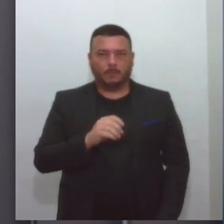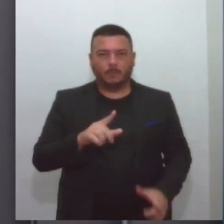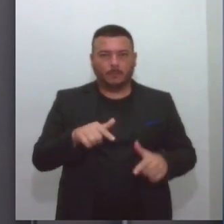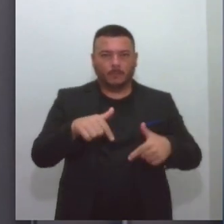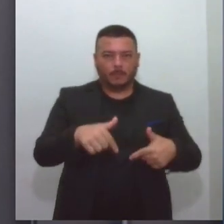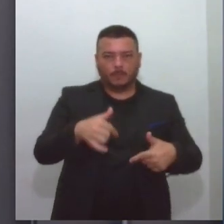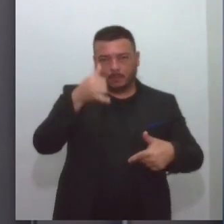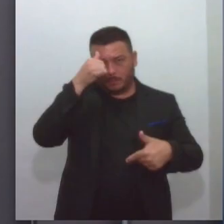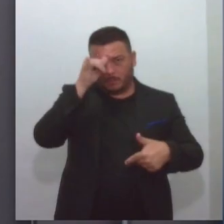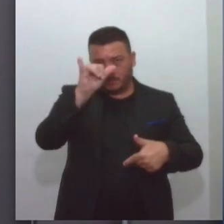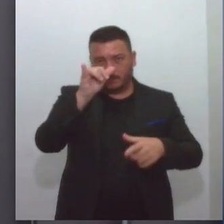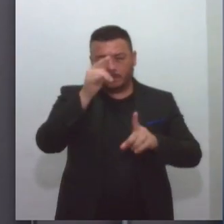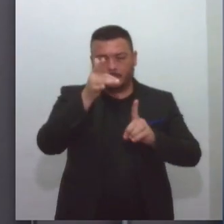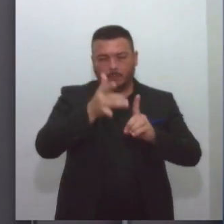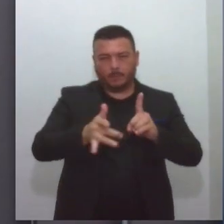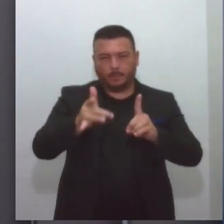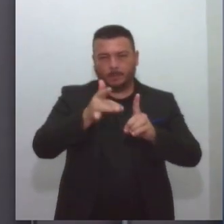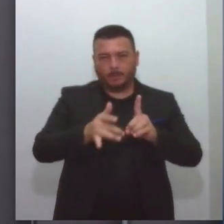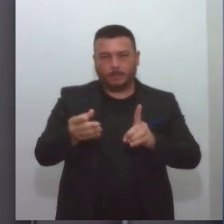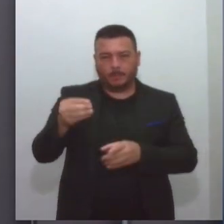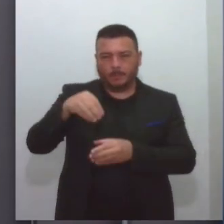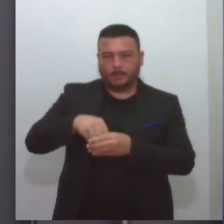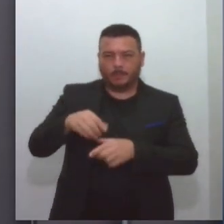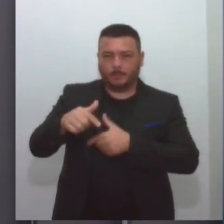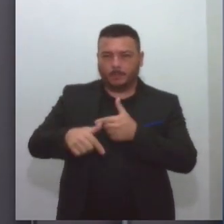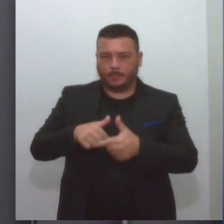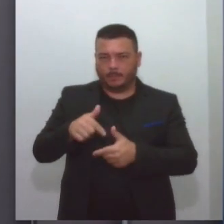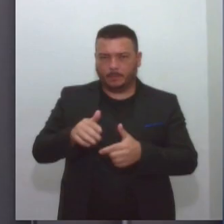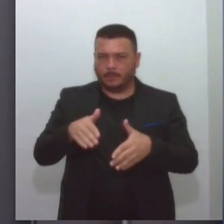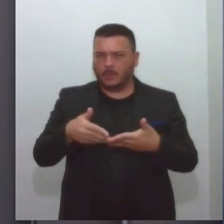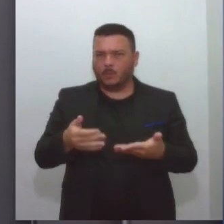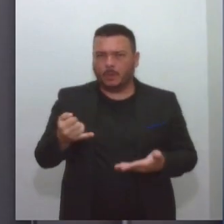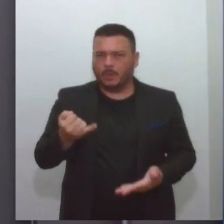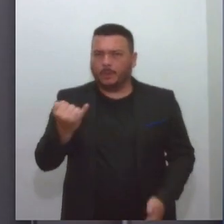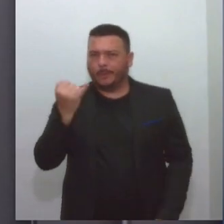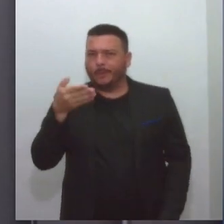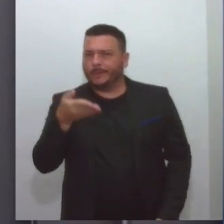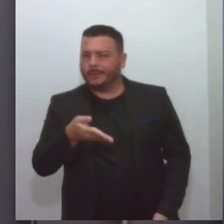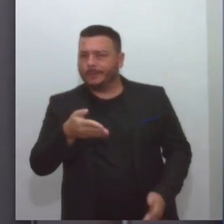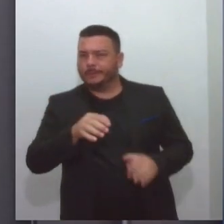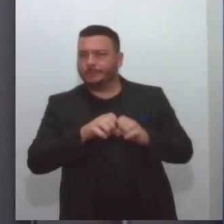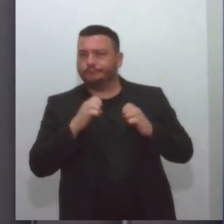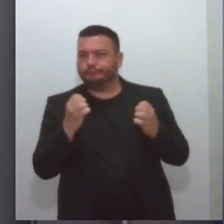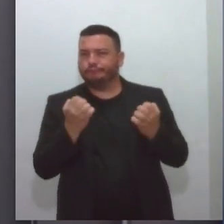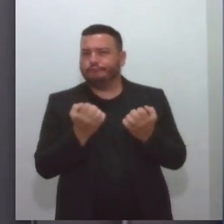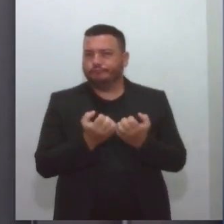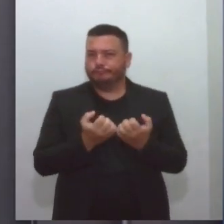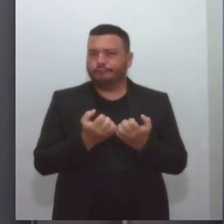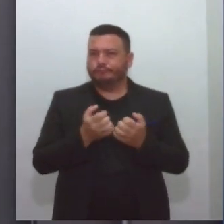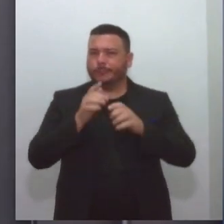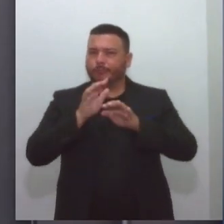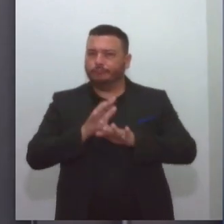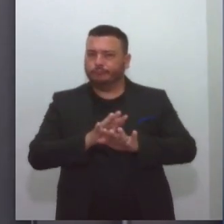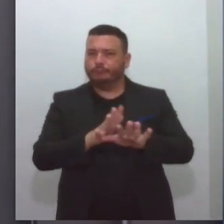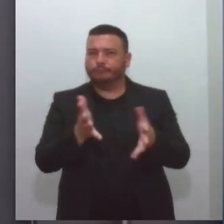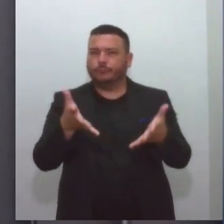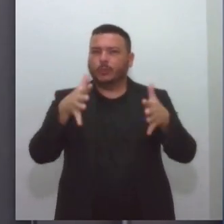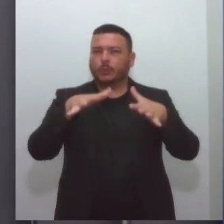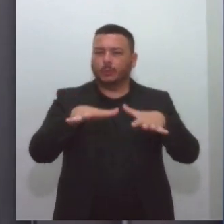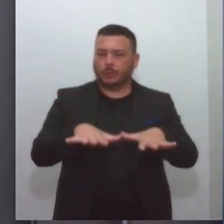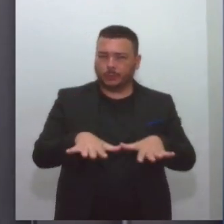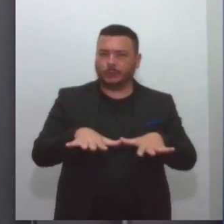Anticapacitista do Trabalho. Qual será a importância desse evento para o movimento de inclusão no